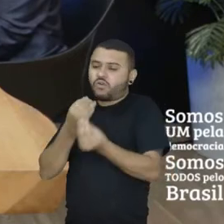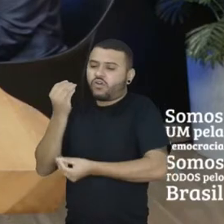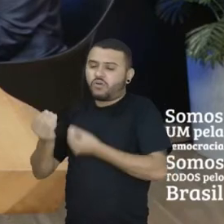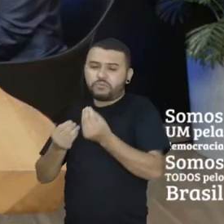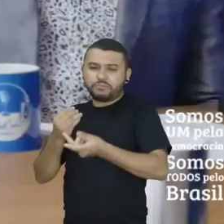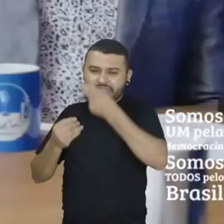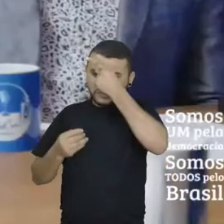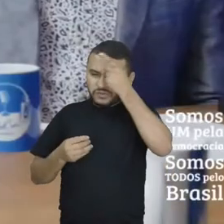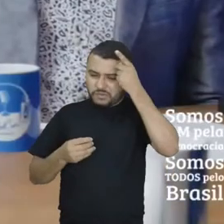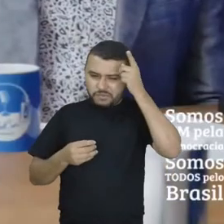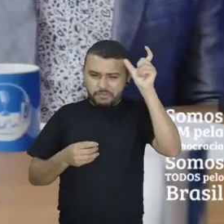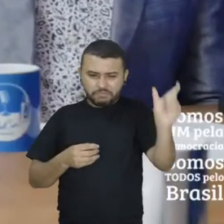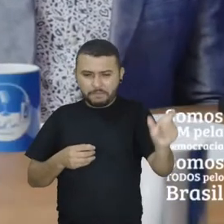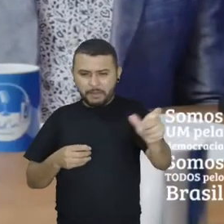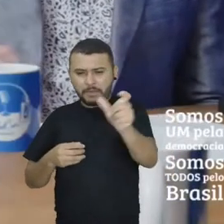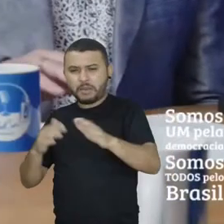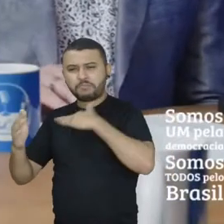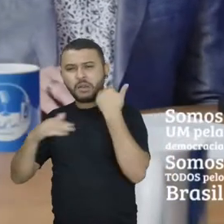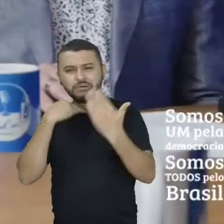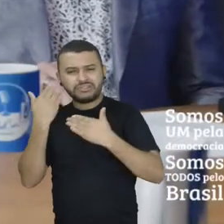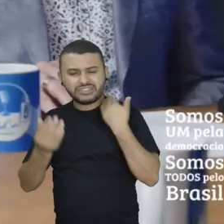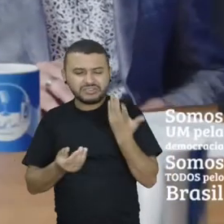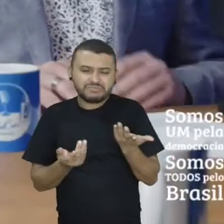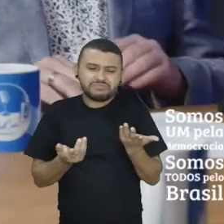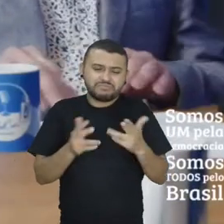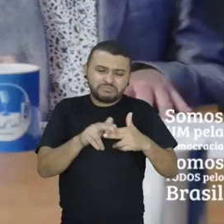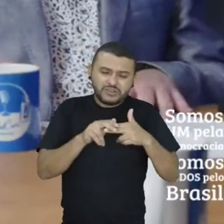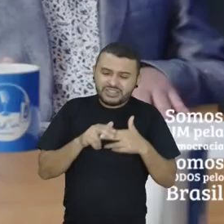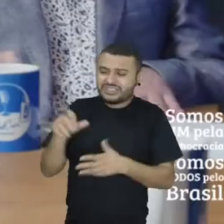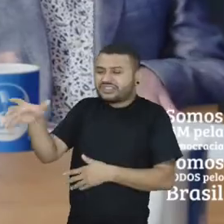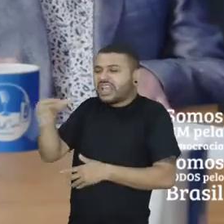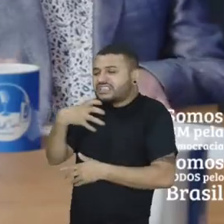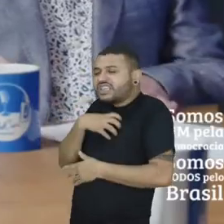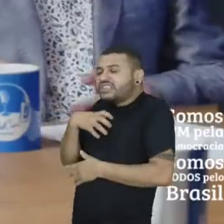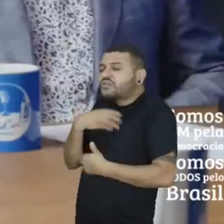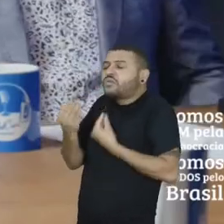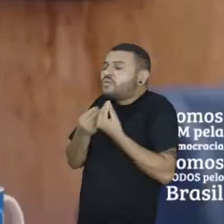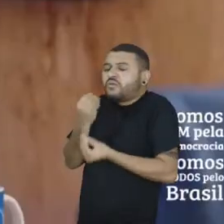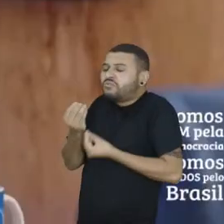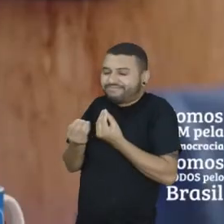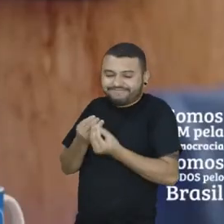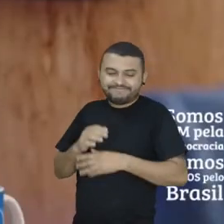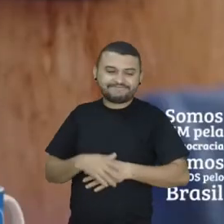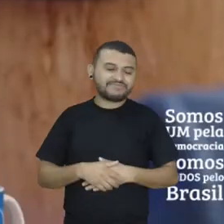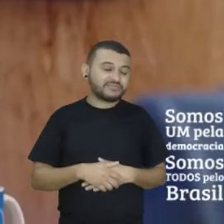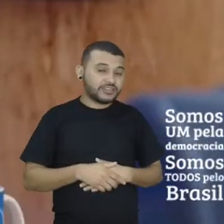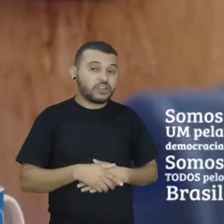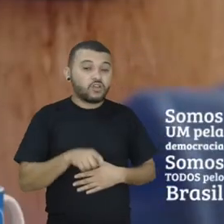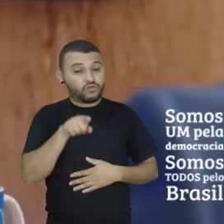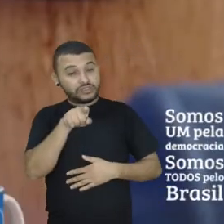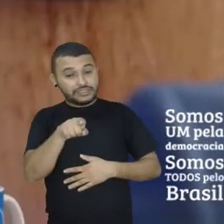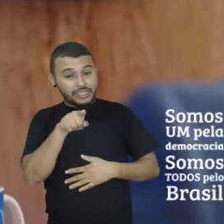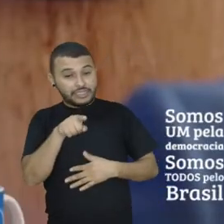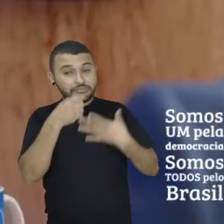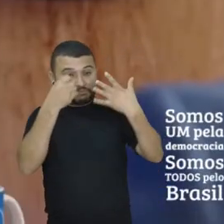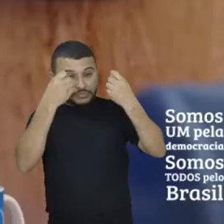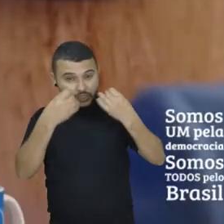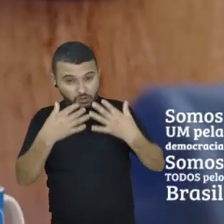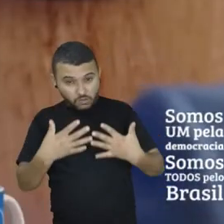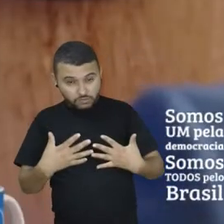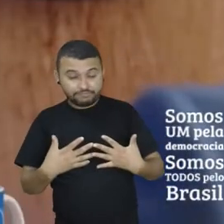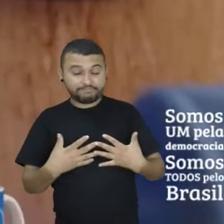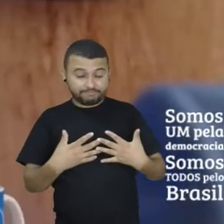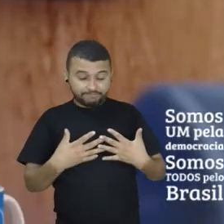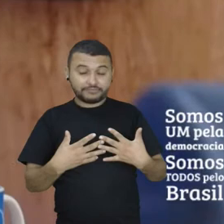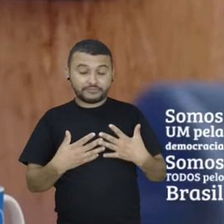tantas pessoas que estão aí morrendo, inclusive de fome? Como o senhor sente para esse momento novo? Isso que você falou, Pava,